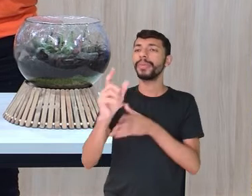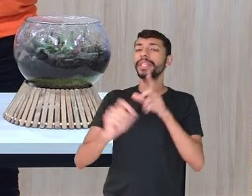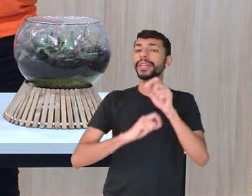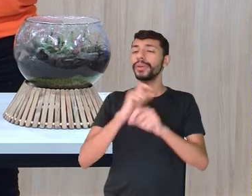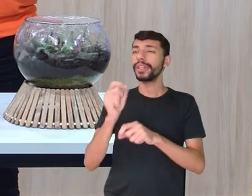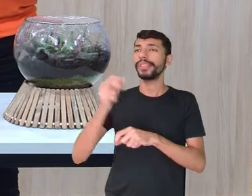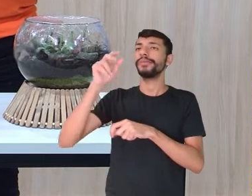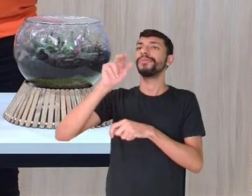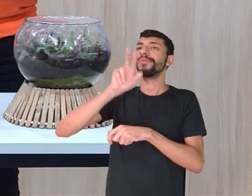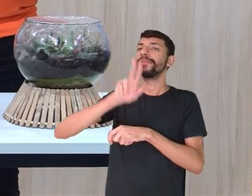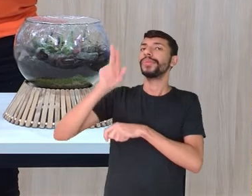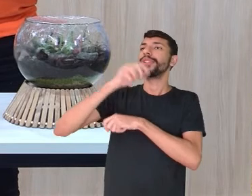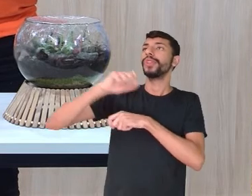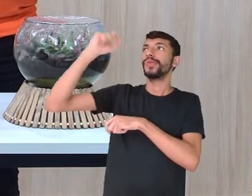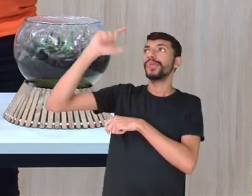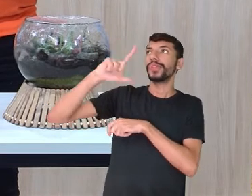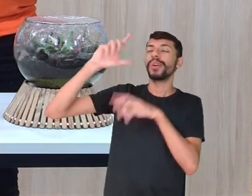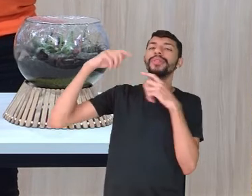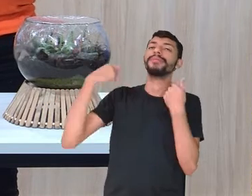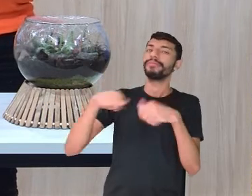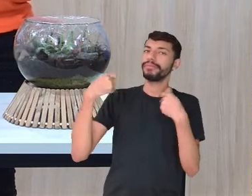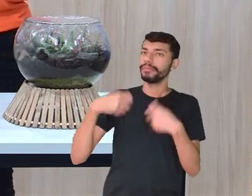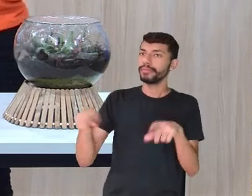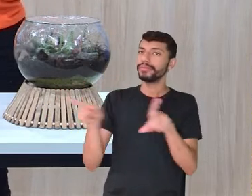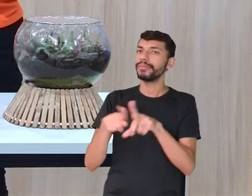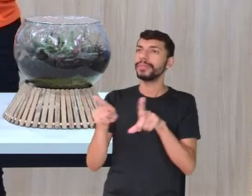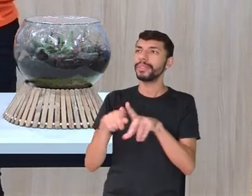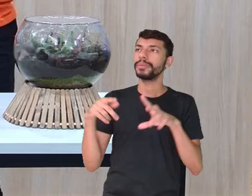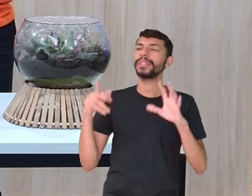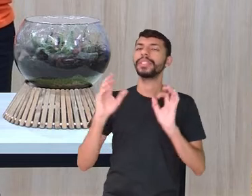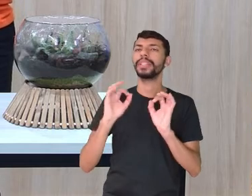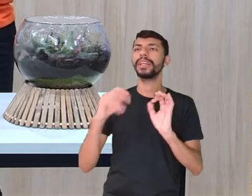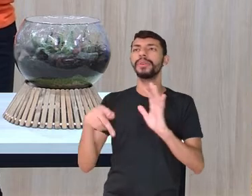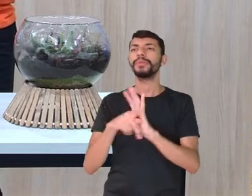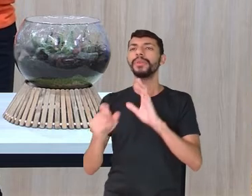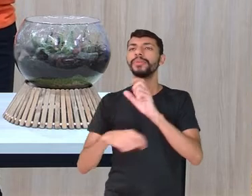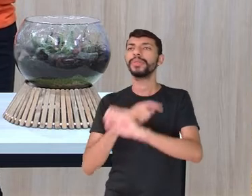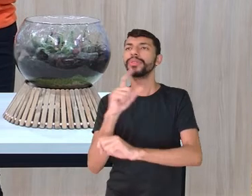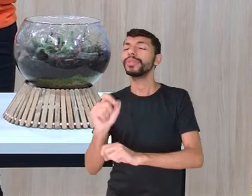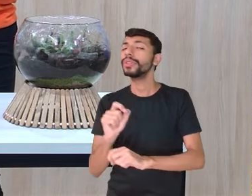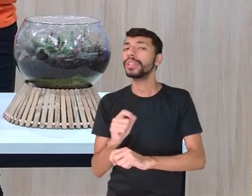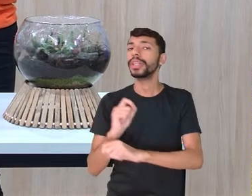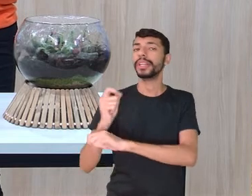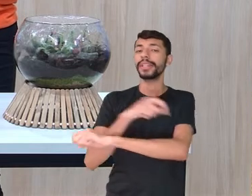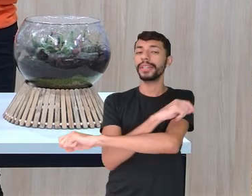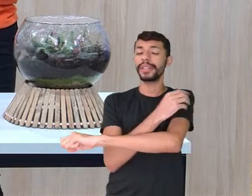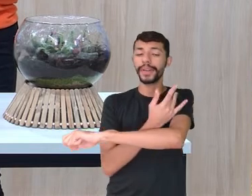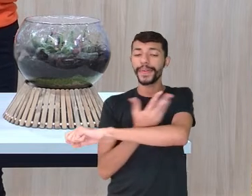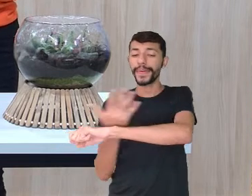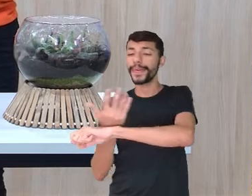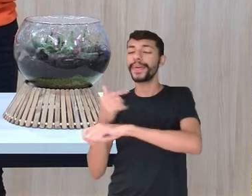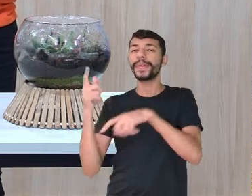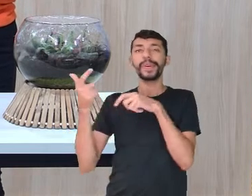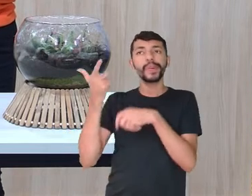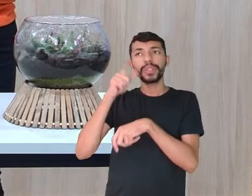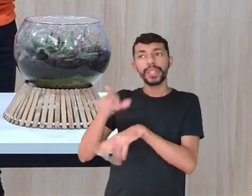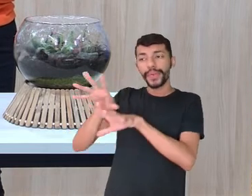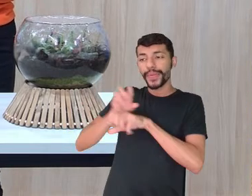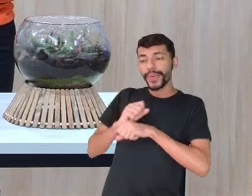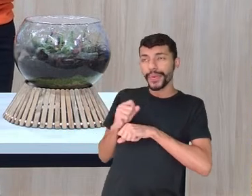sol. Precisa da energia solar para que os vegetais absorvam essa energia, vá